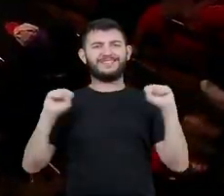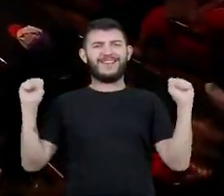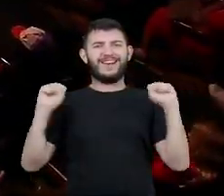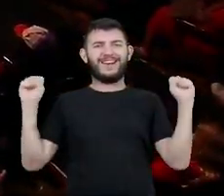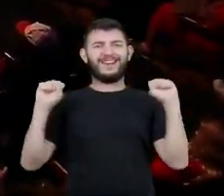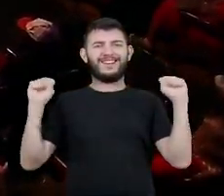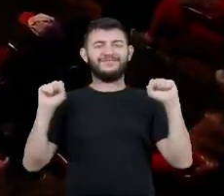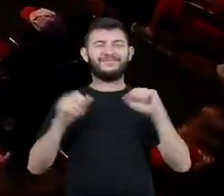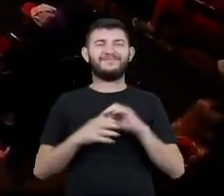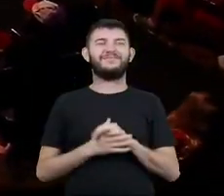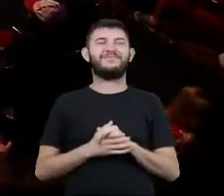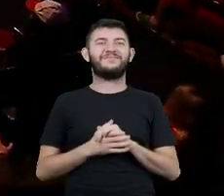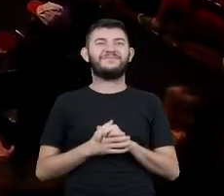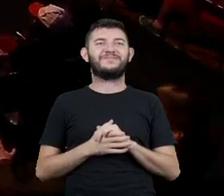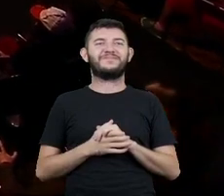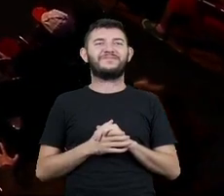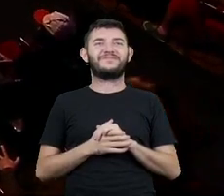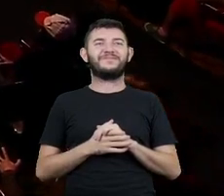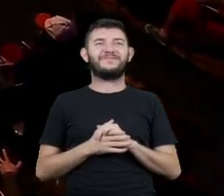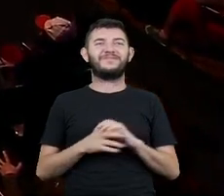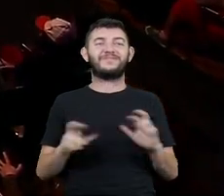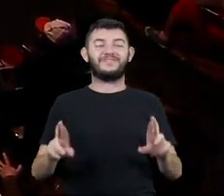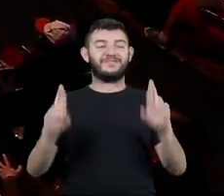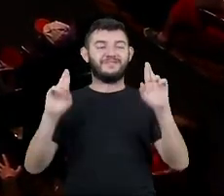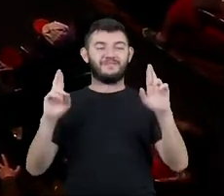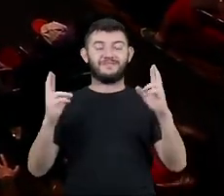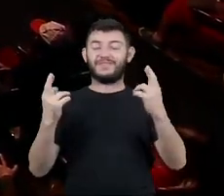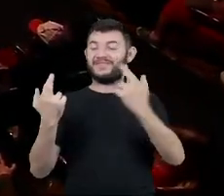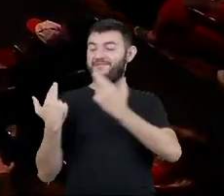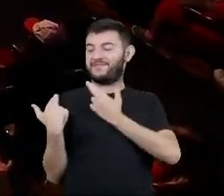mãos. E para falar de esperança,